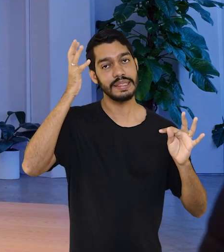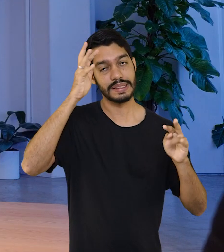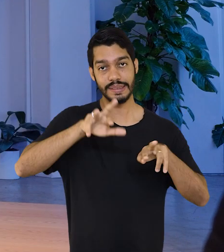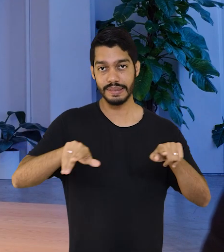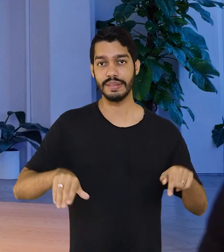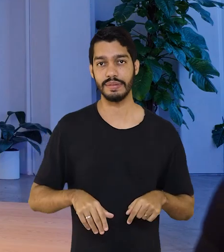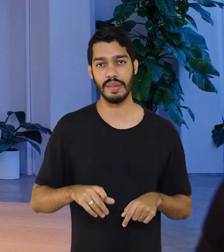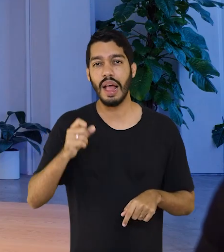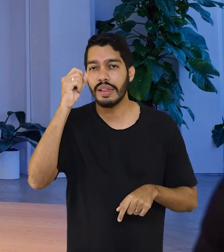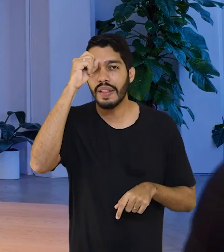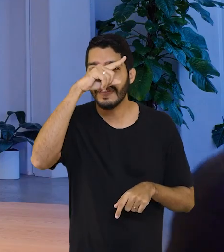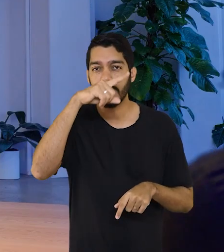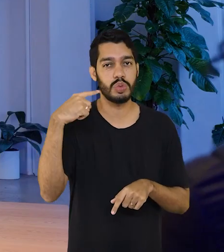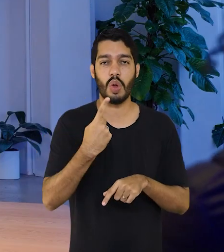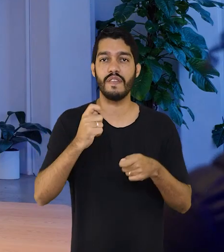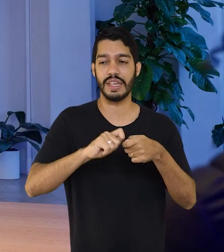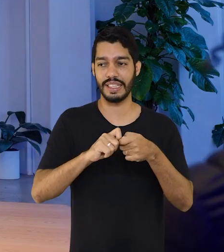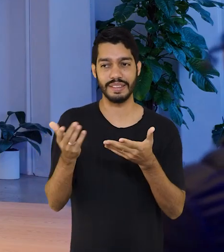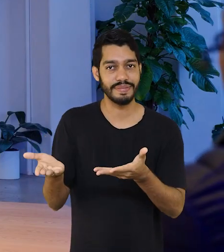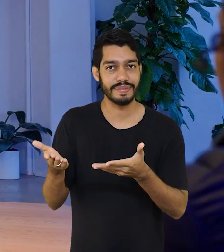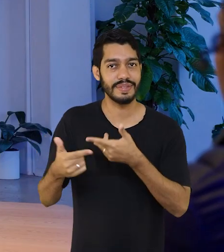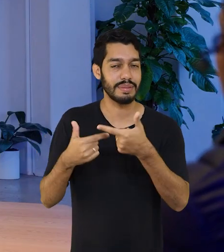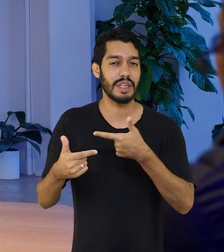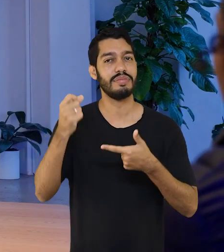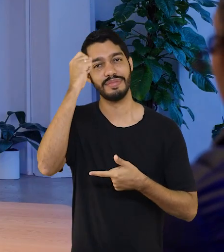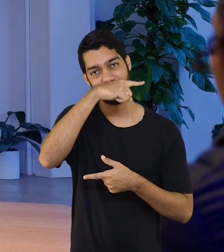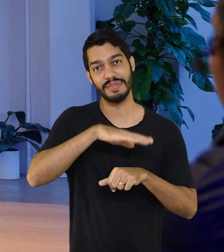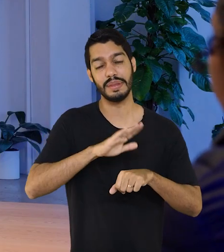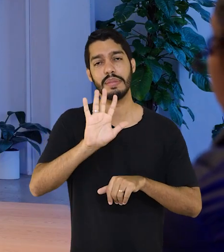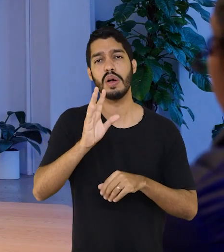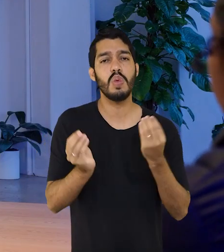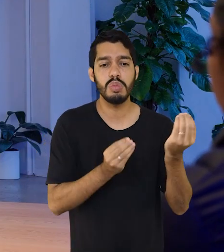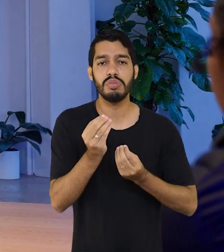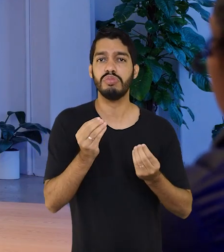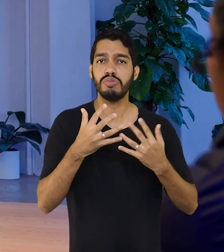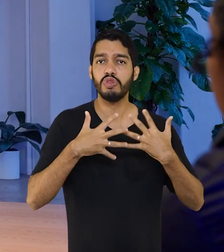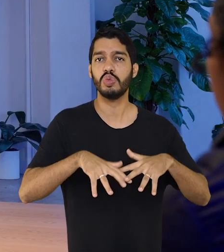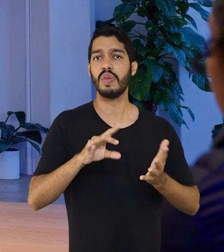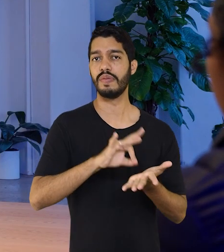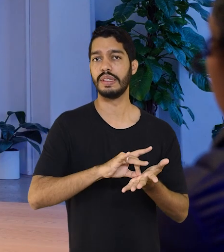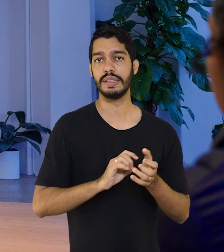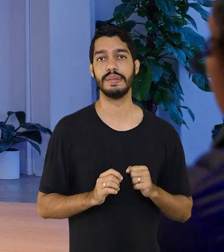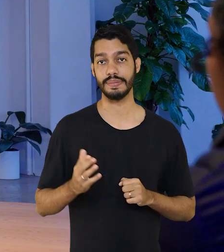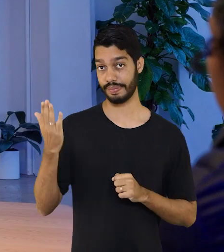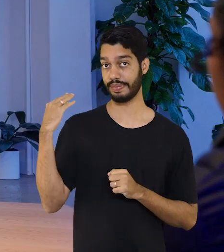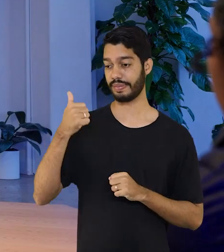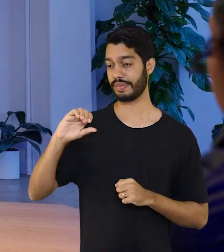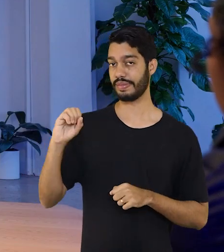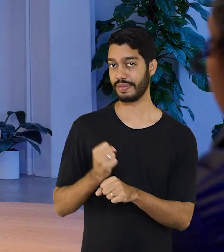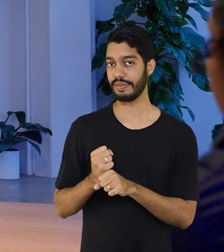prática? É extremamente complexo fazer o que a gente está fazendo. Tá? Como funciona na prática? Primeiro, lá há 10 anos